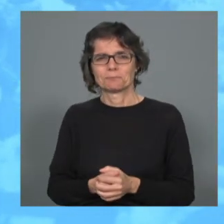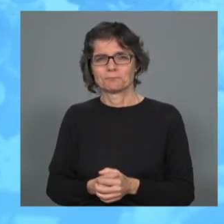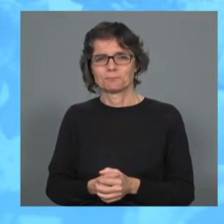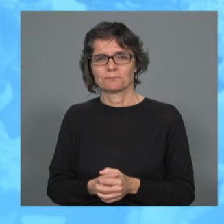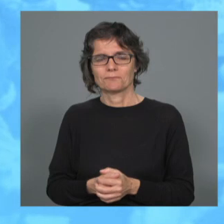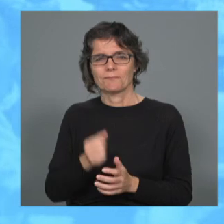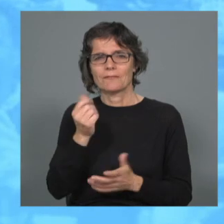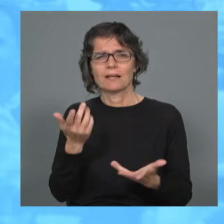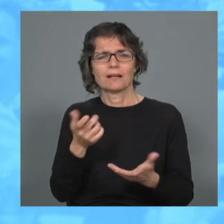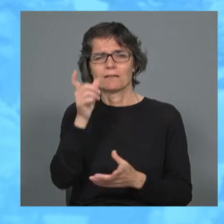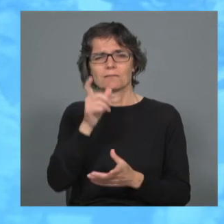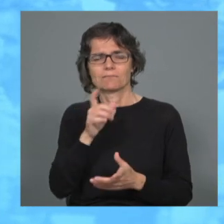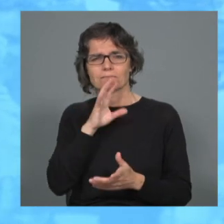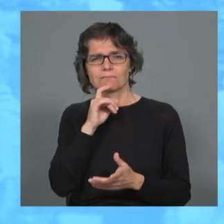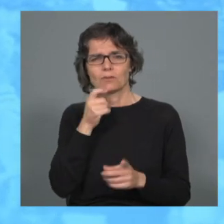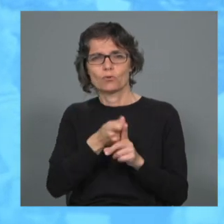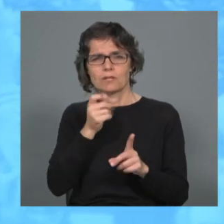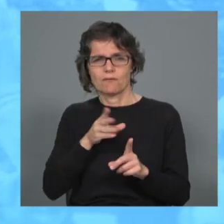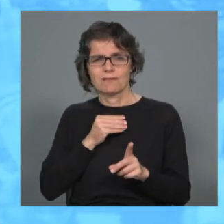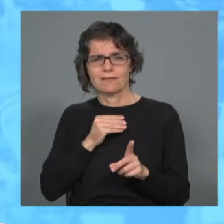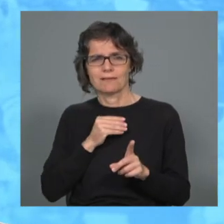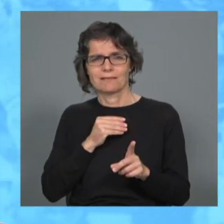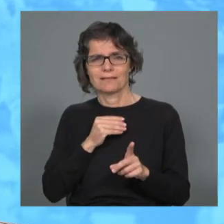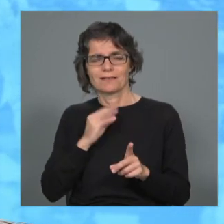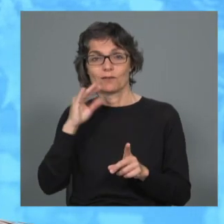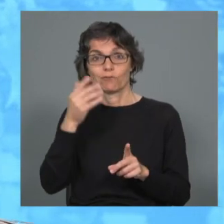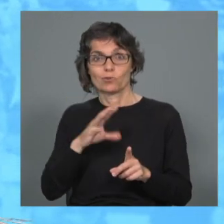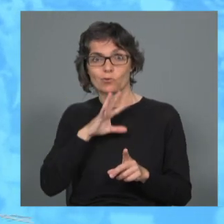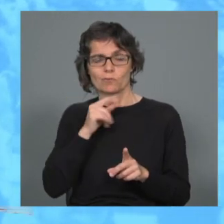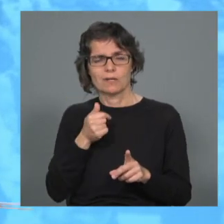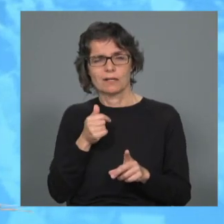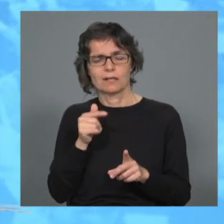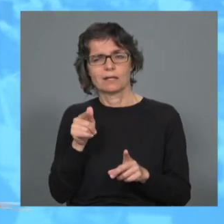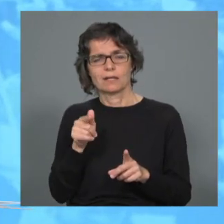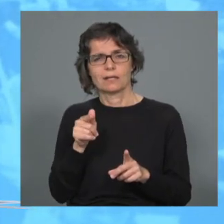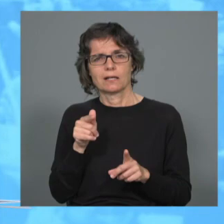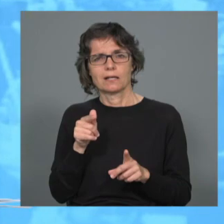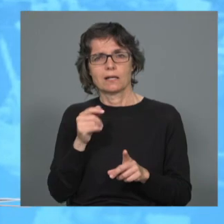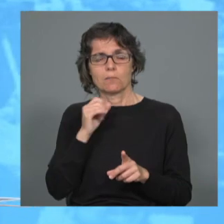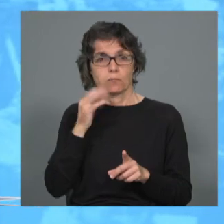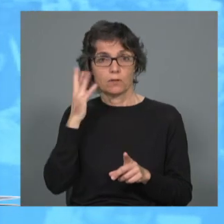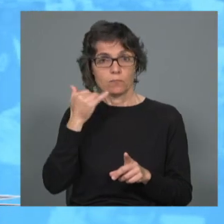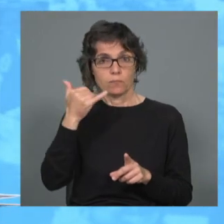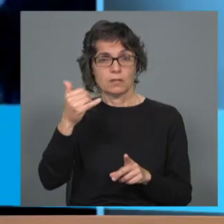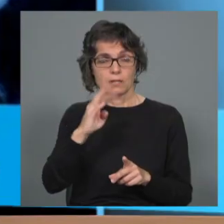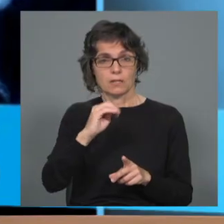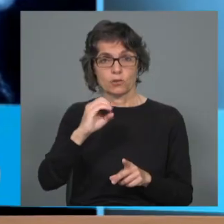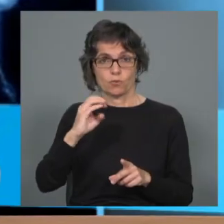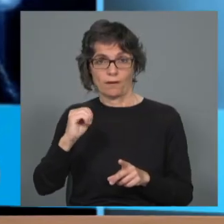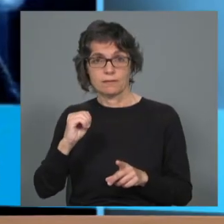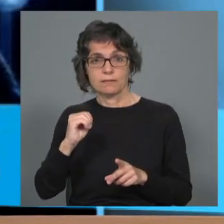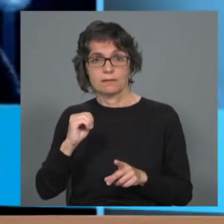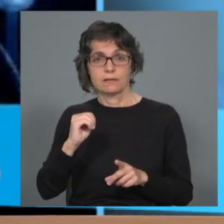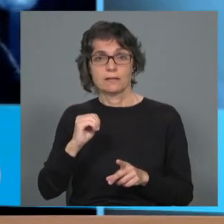mãe, que é que pode encontrar na ajuda de mãe, ligando para o SOS Grávida? Ligando para o